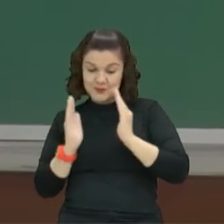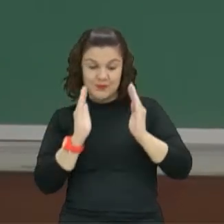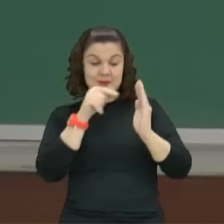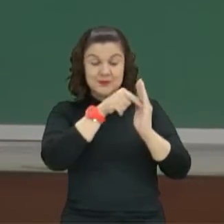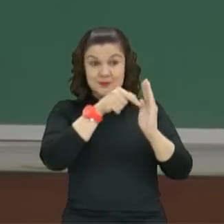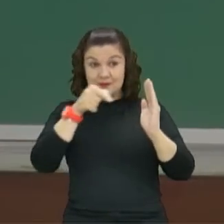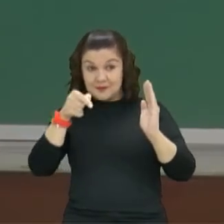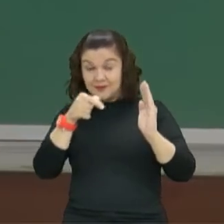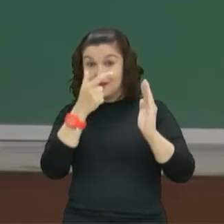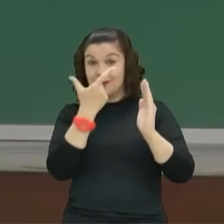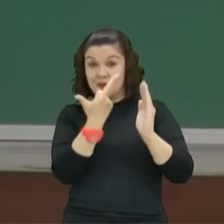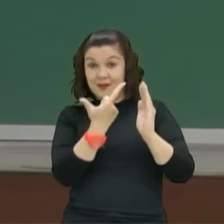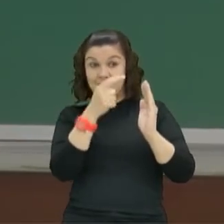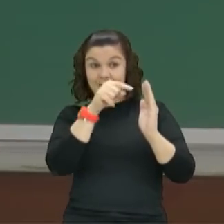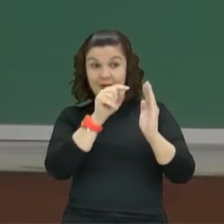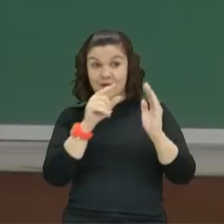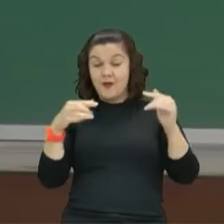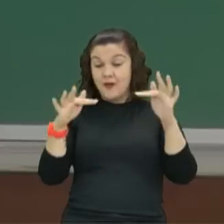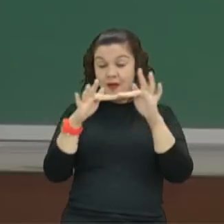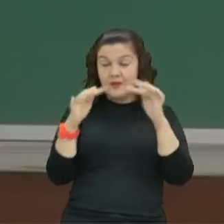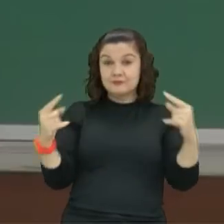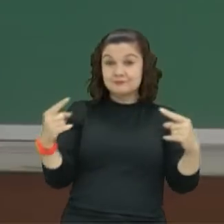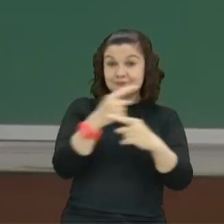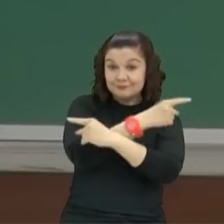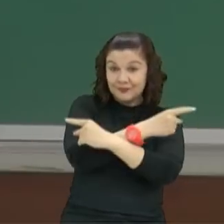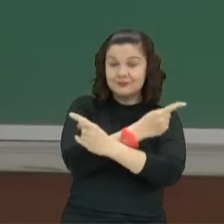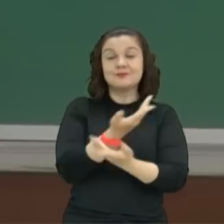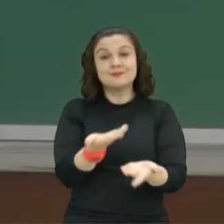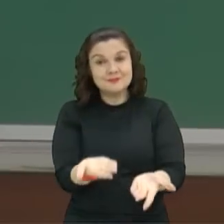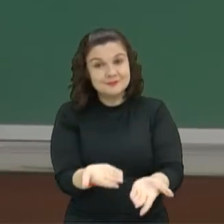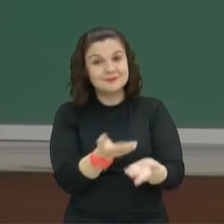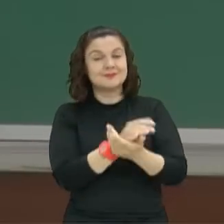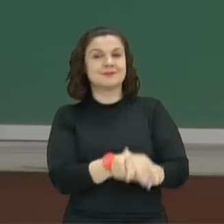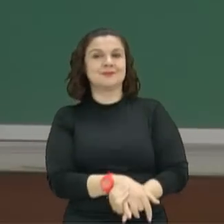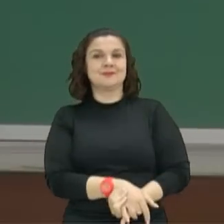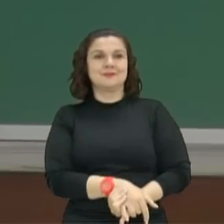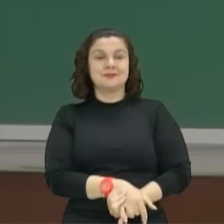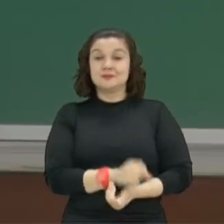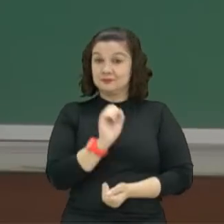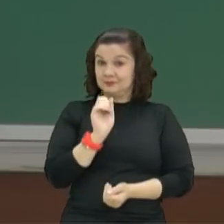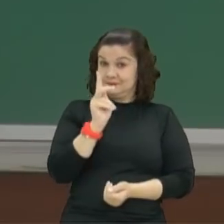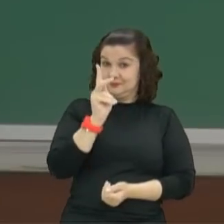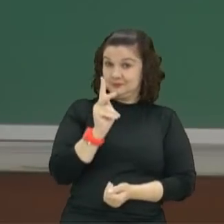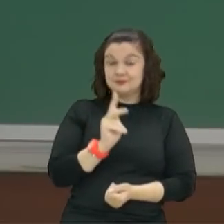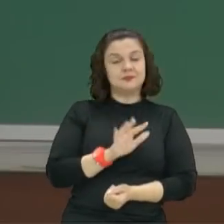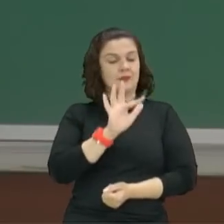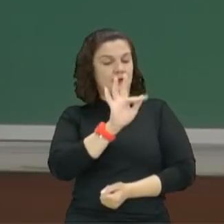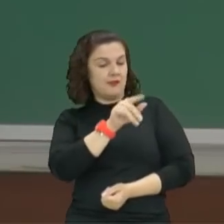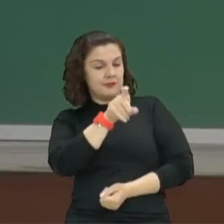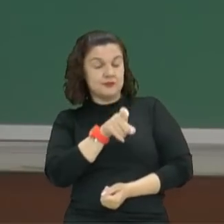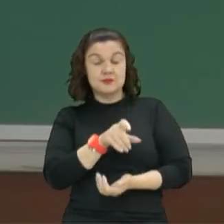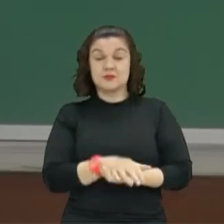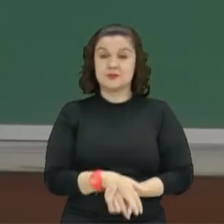isso, meu querido, minha querida, é a função inversa, certo? De f de x.